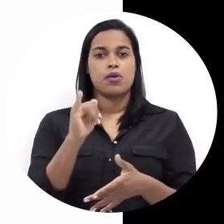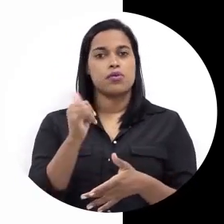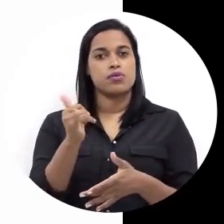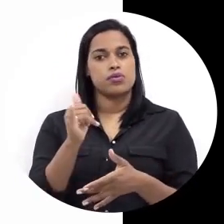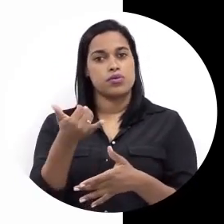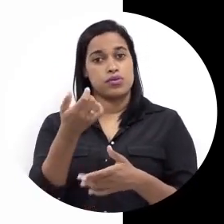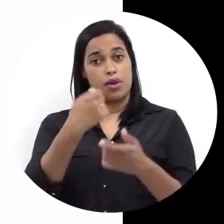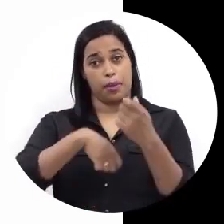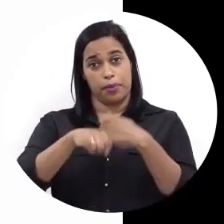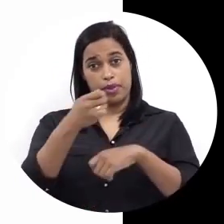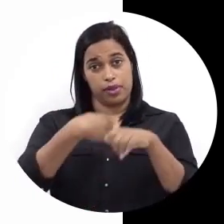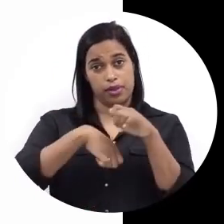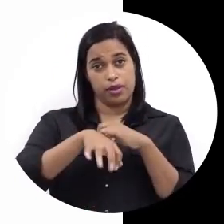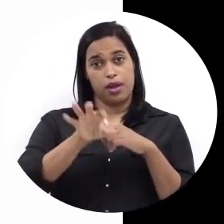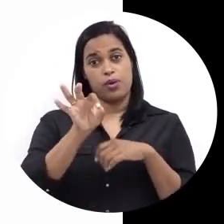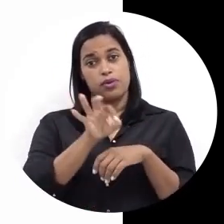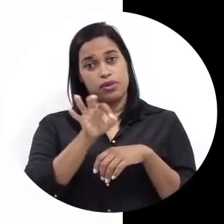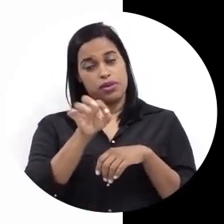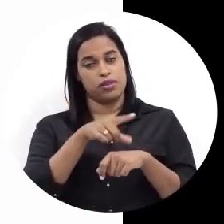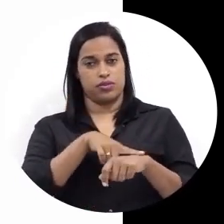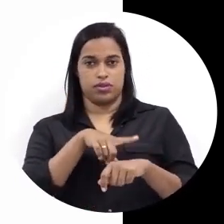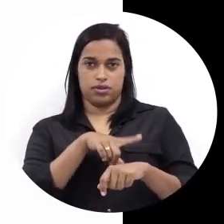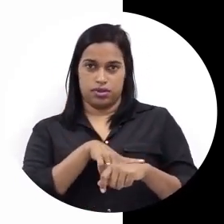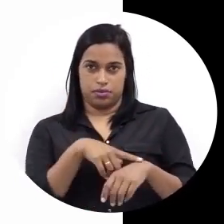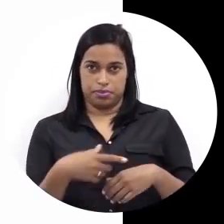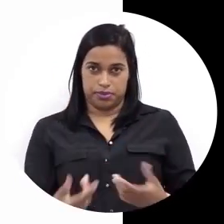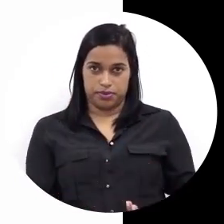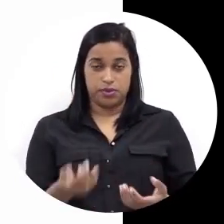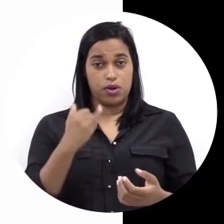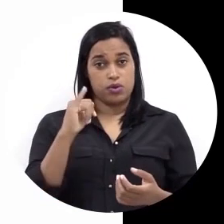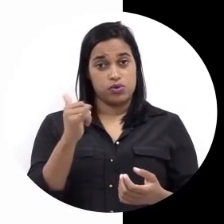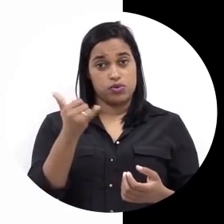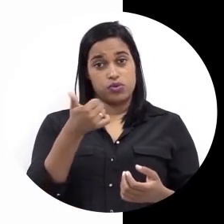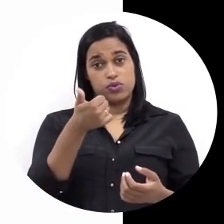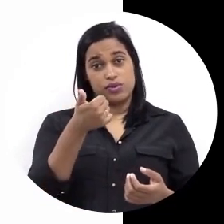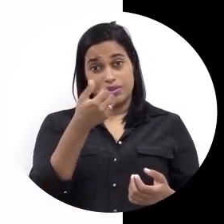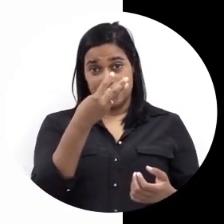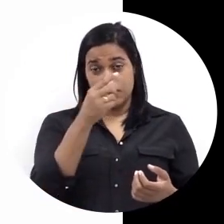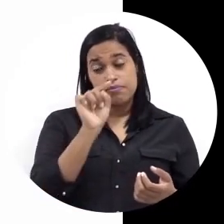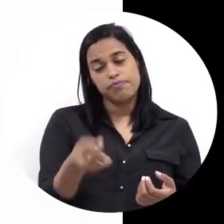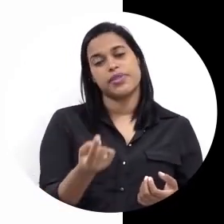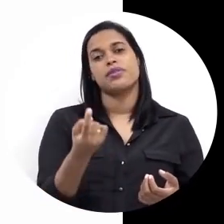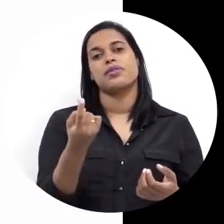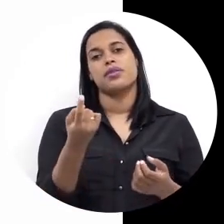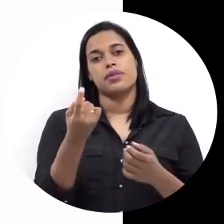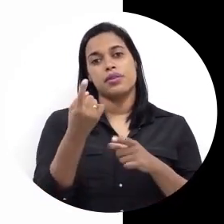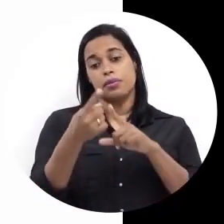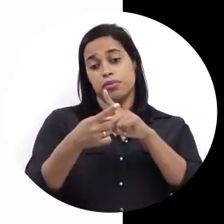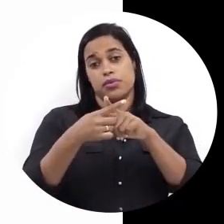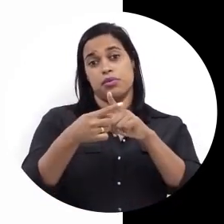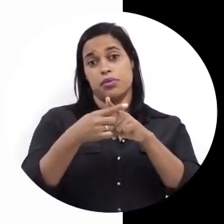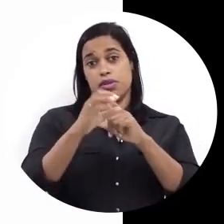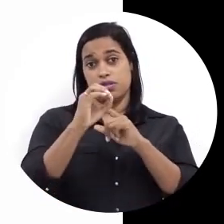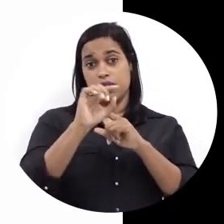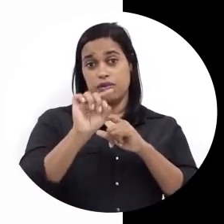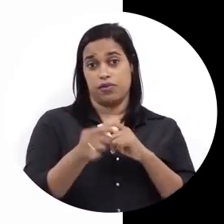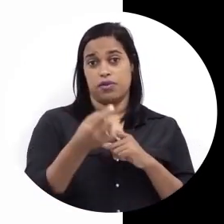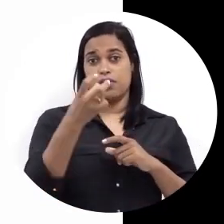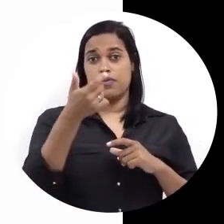juro? Capital, taxa vezes tempo. O juro será 3.000, que multiplica